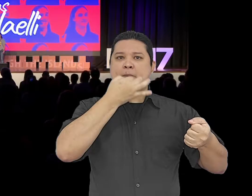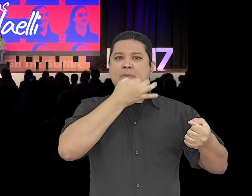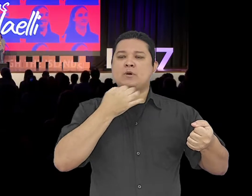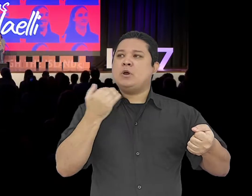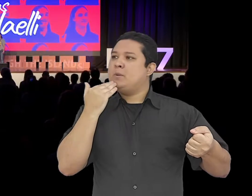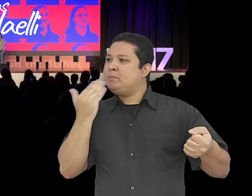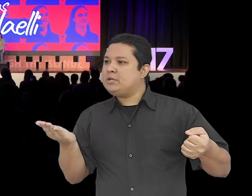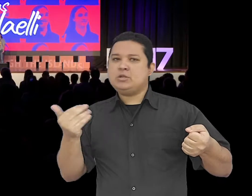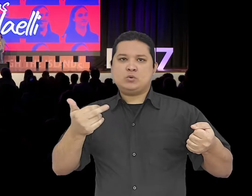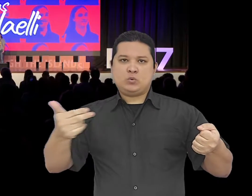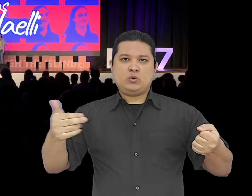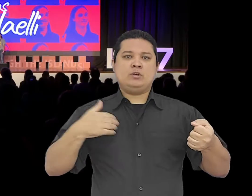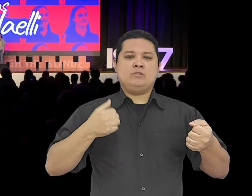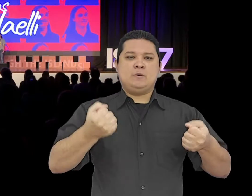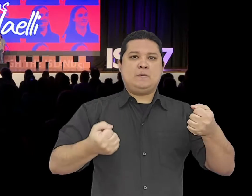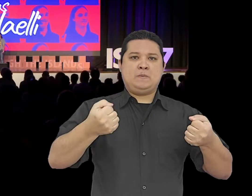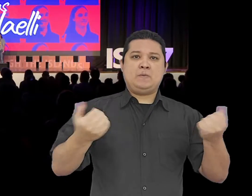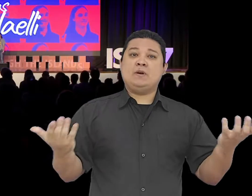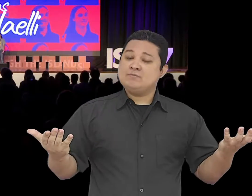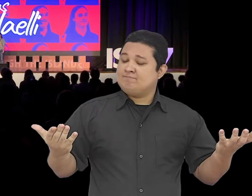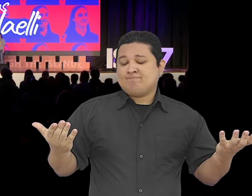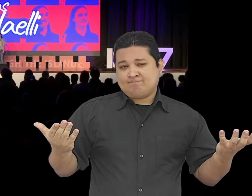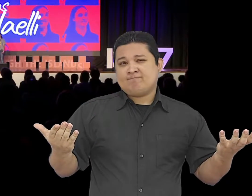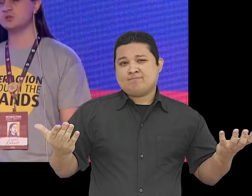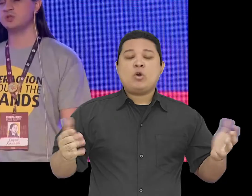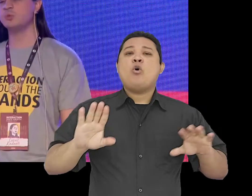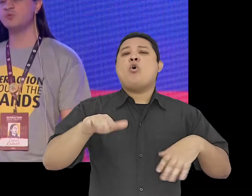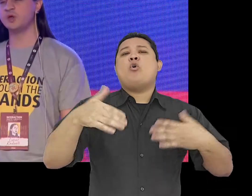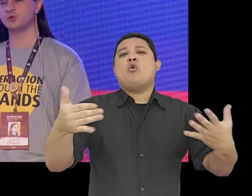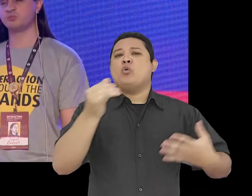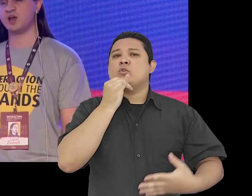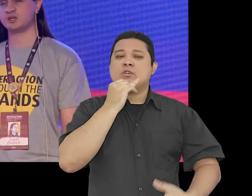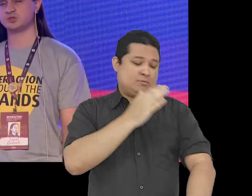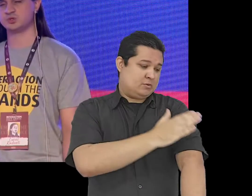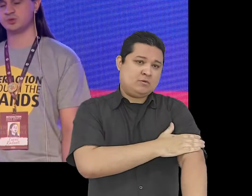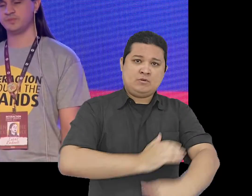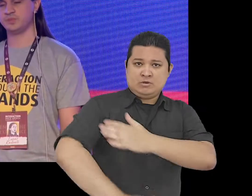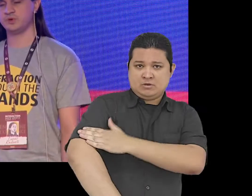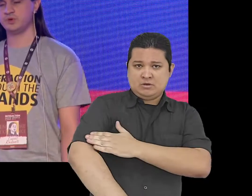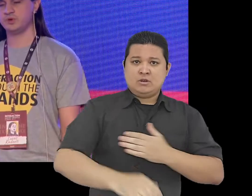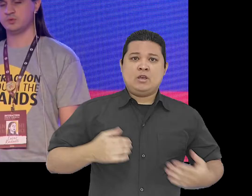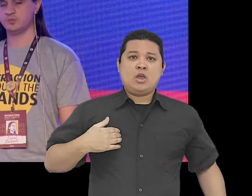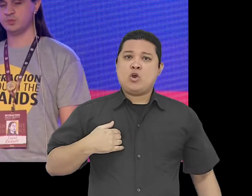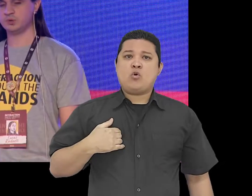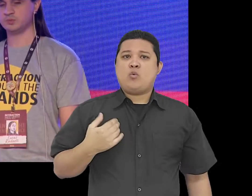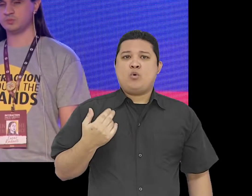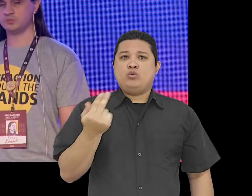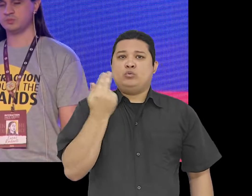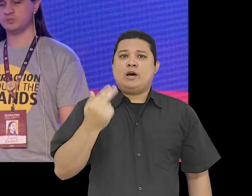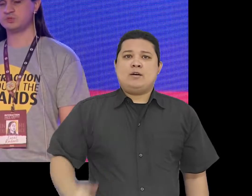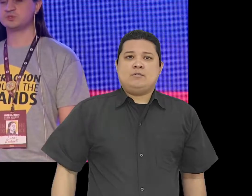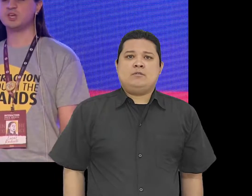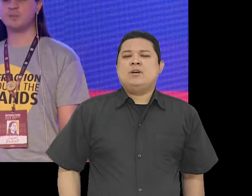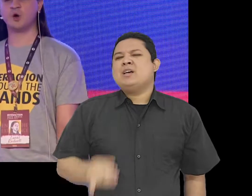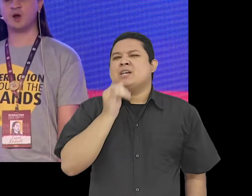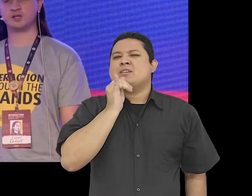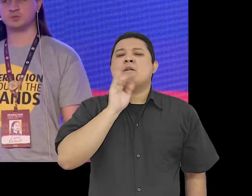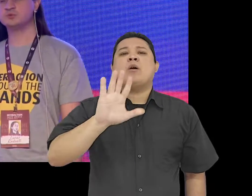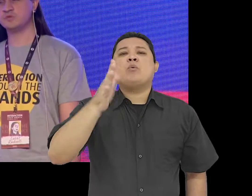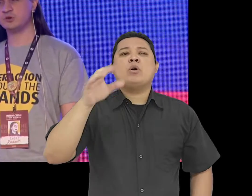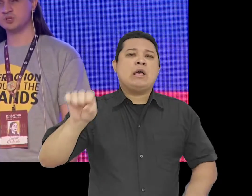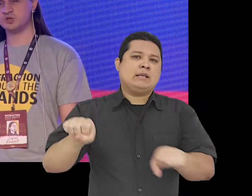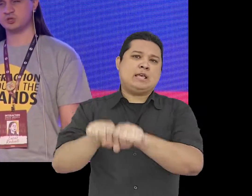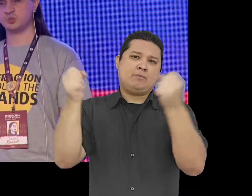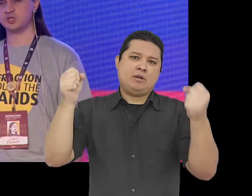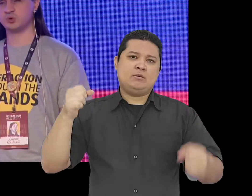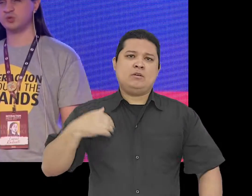maneira. E a gente consegue citar esses exemplos em vários outros casos. Por exemplo, alguém que não tem o movimento dos braços. Bom, se você quebrar o braço,